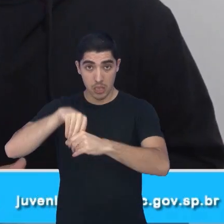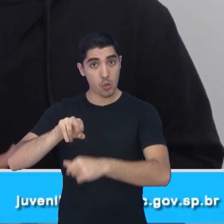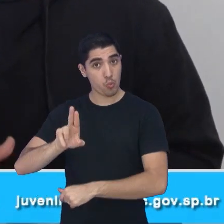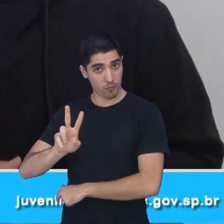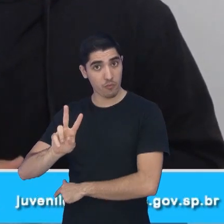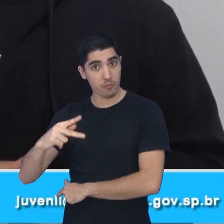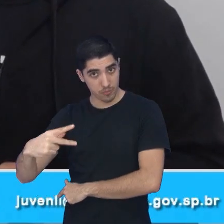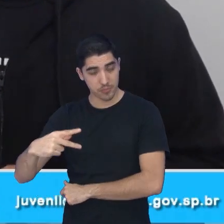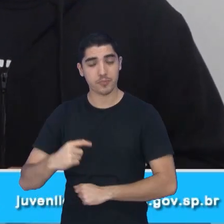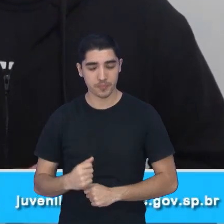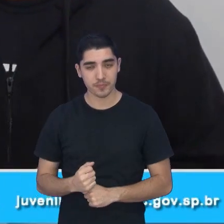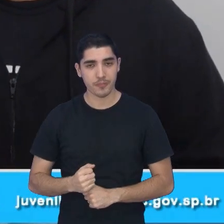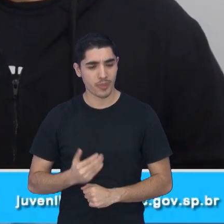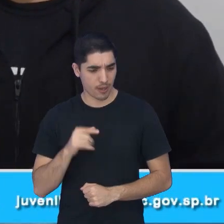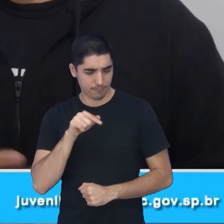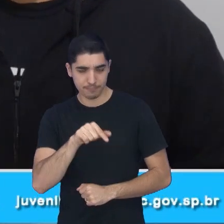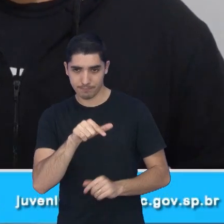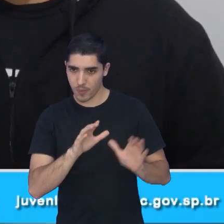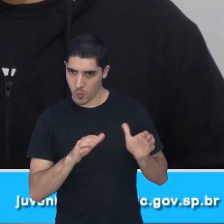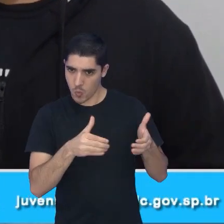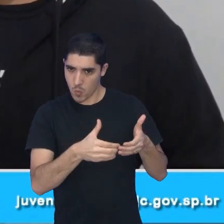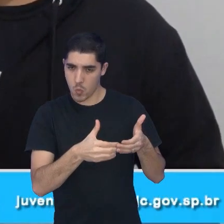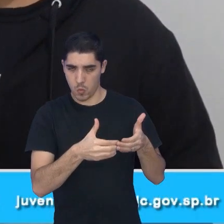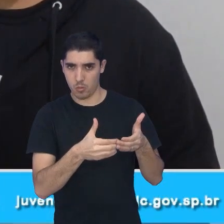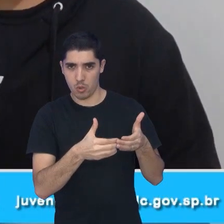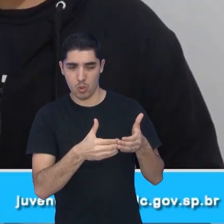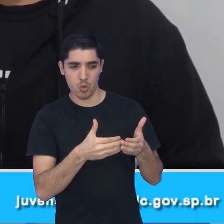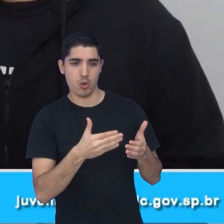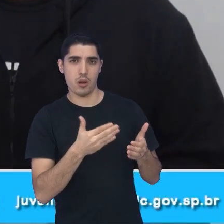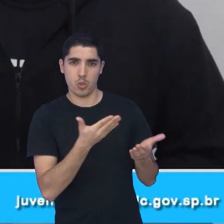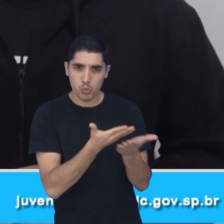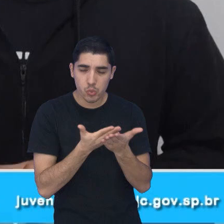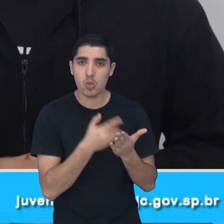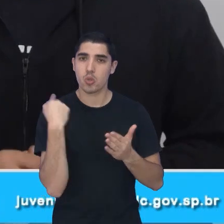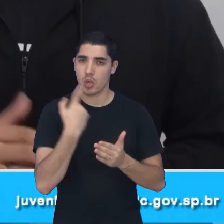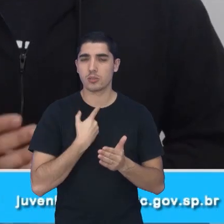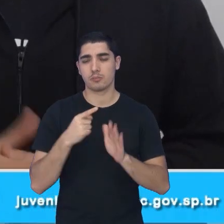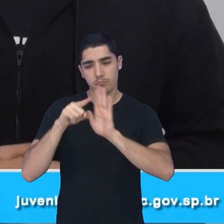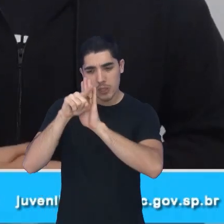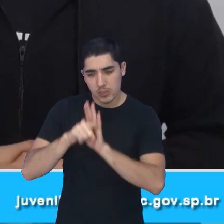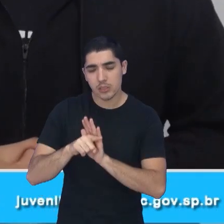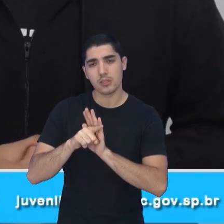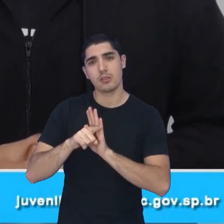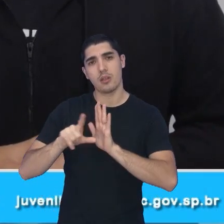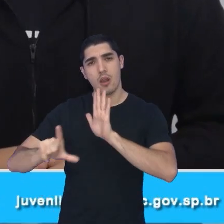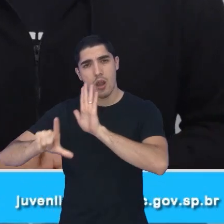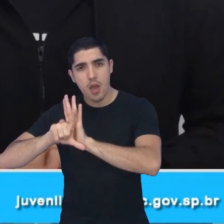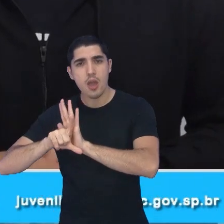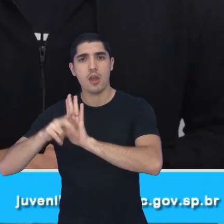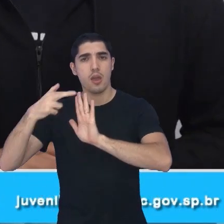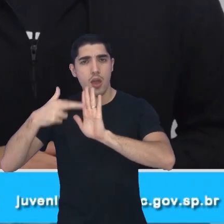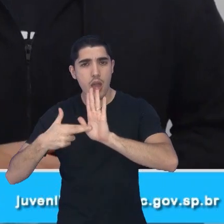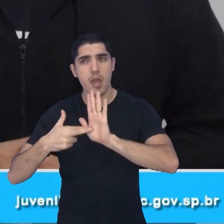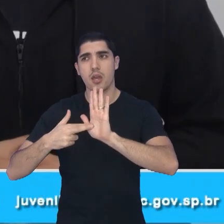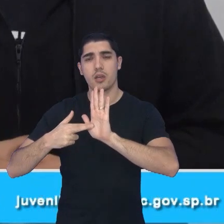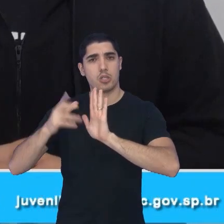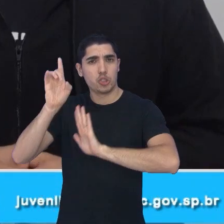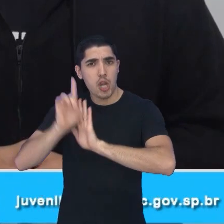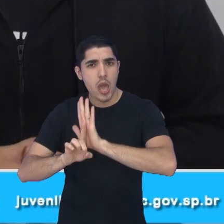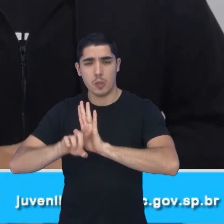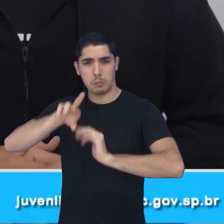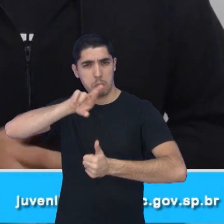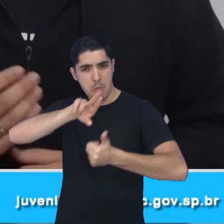E nos grupos de estudos, a gente estuda sobre o direito, sobre a sociedade, e também conhece outras pessoas, né? Tem essa interação